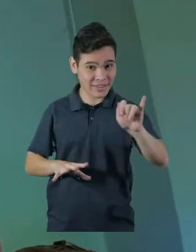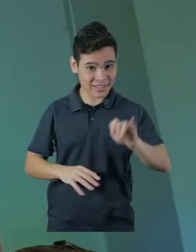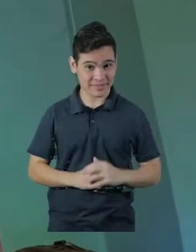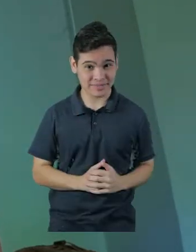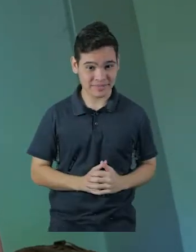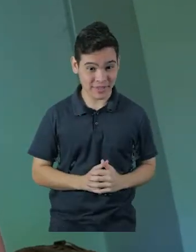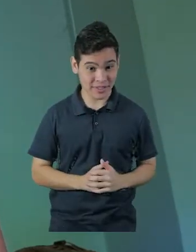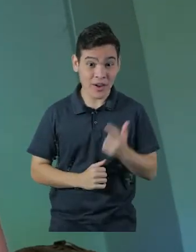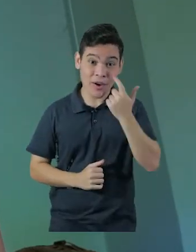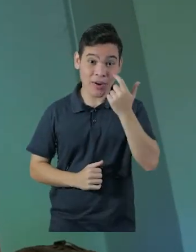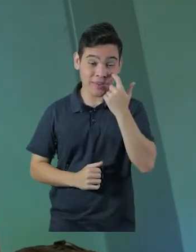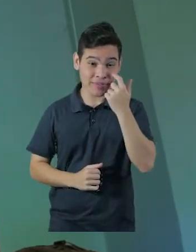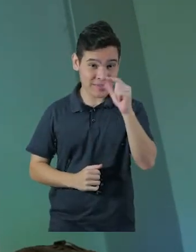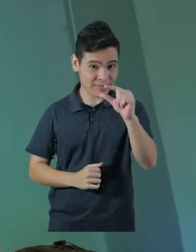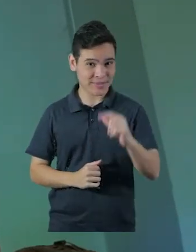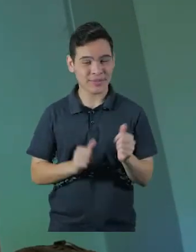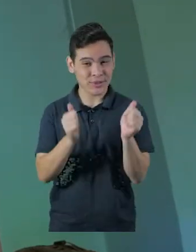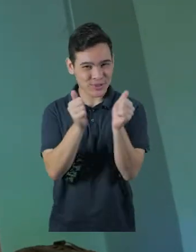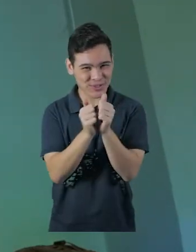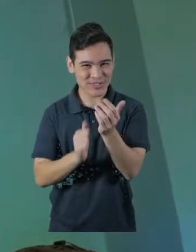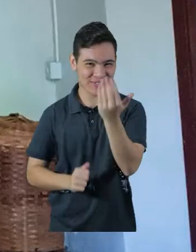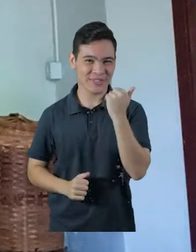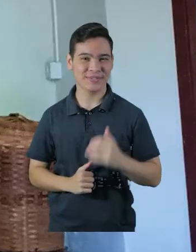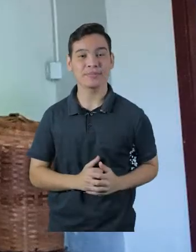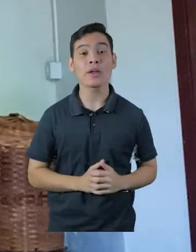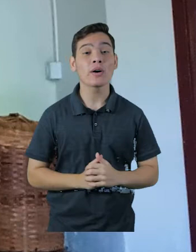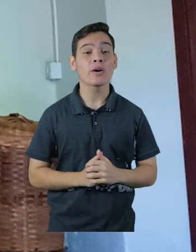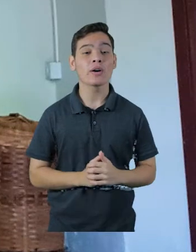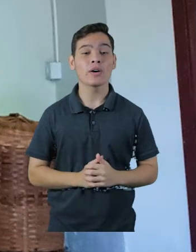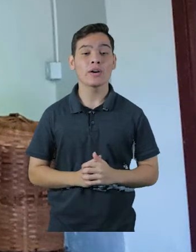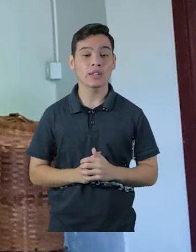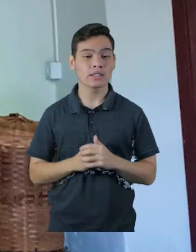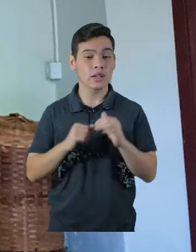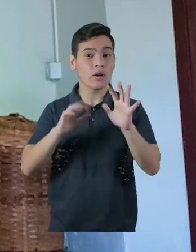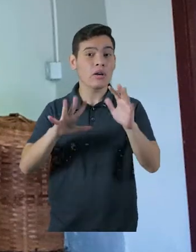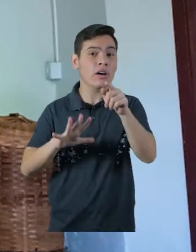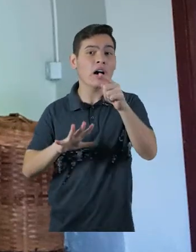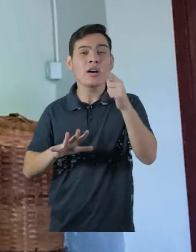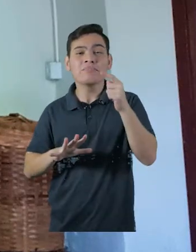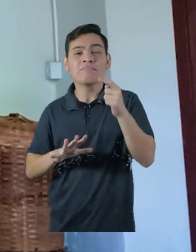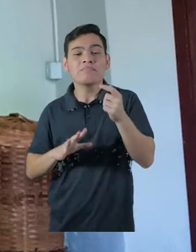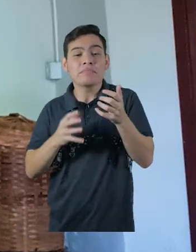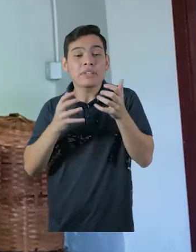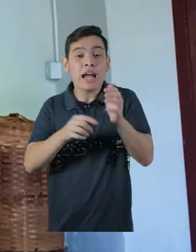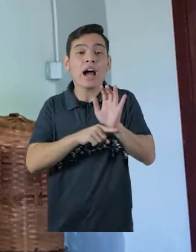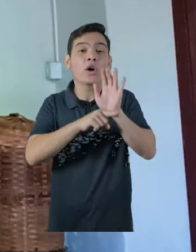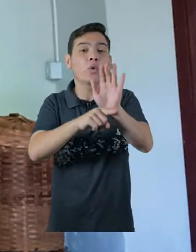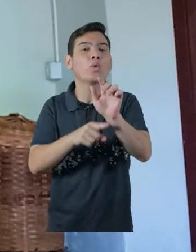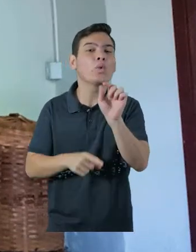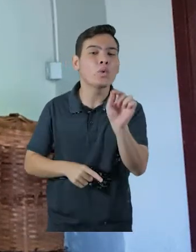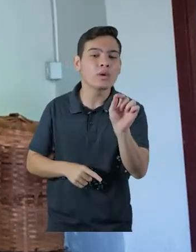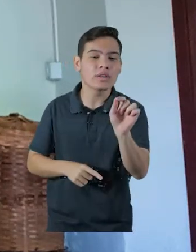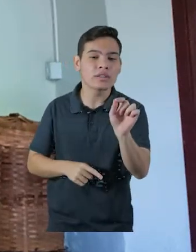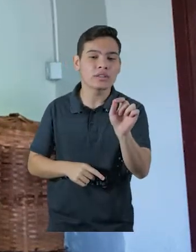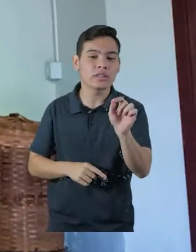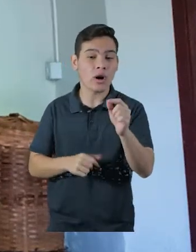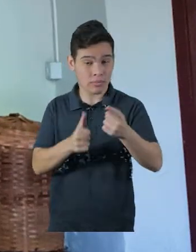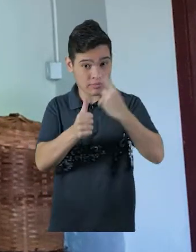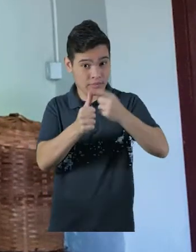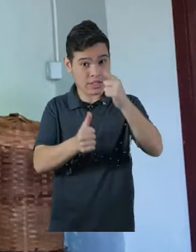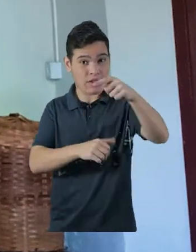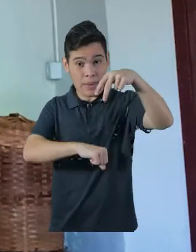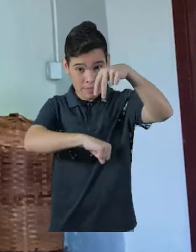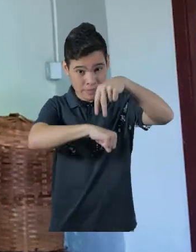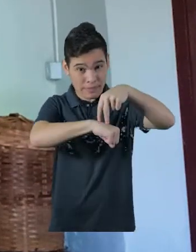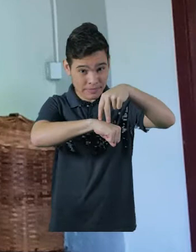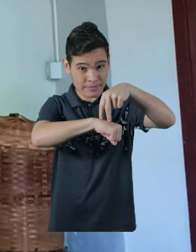Dança. Vamos fazer então um pouco juntos. Então, a ideia, né, a proposta prática é